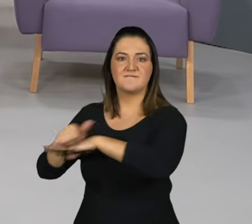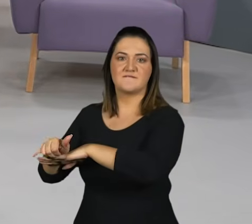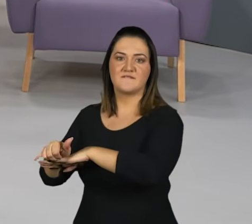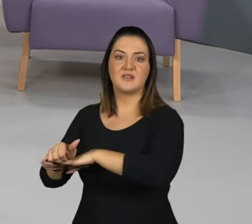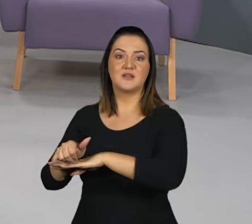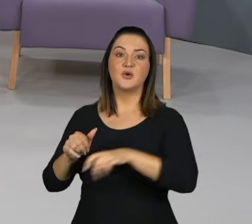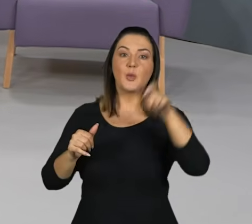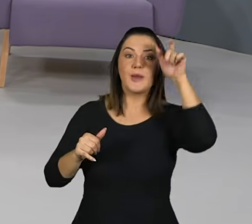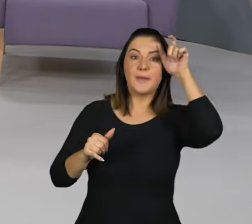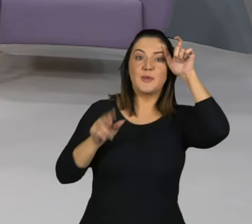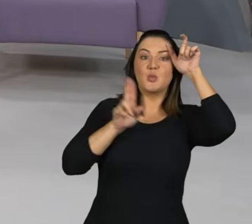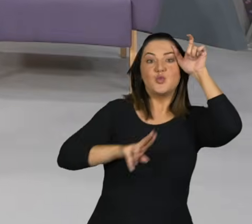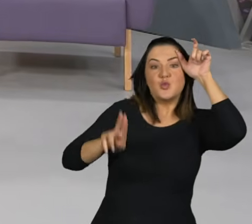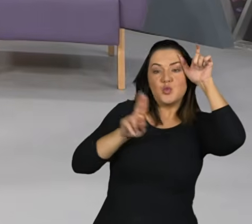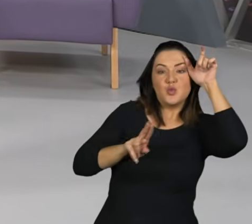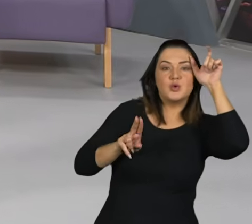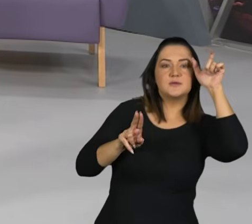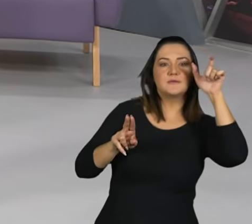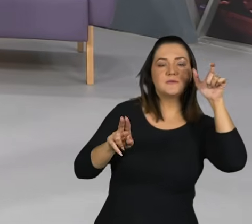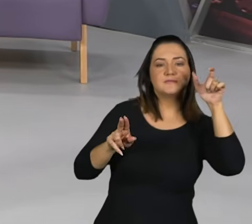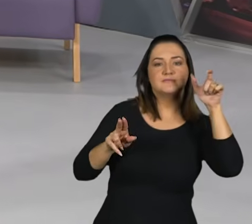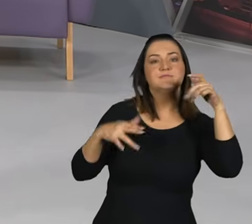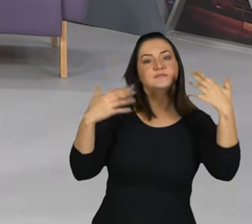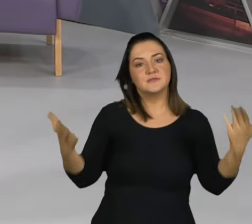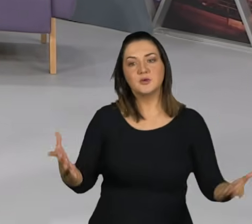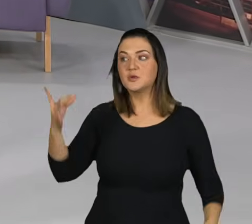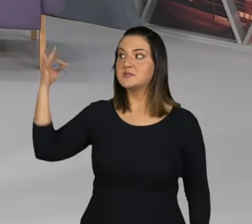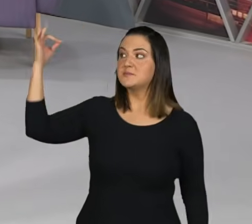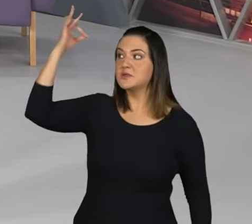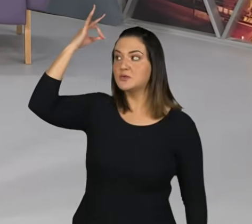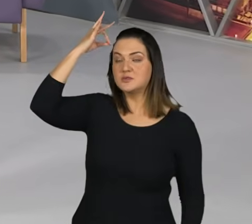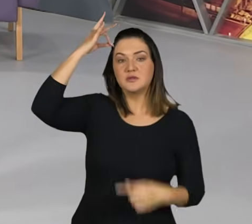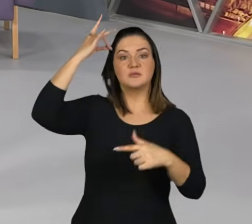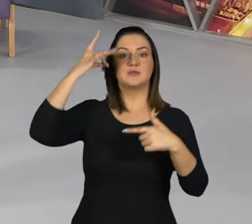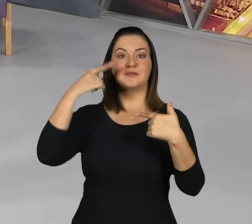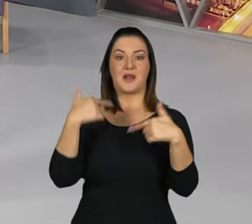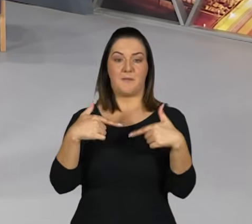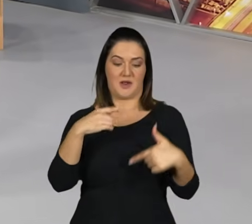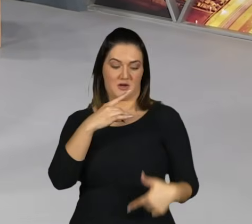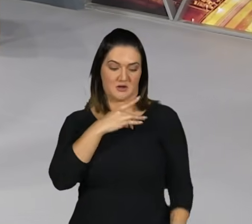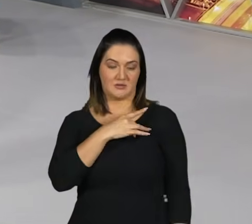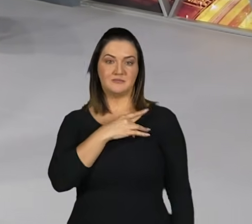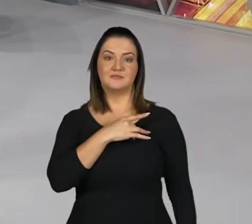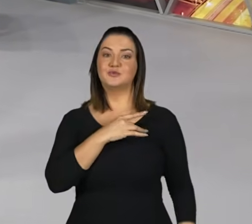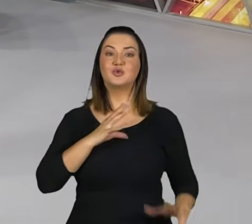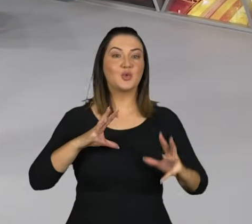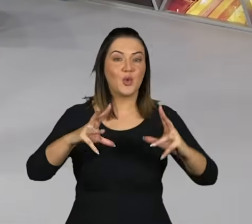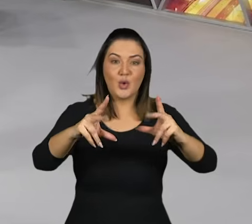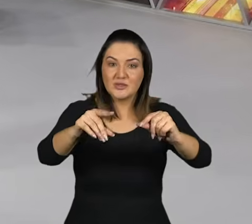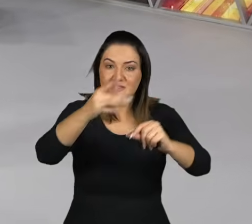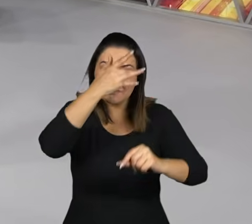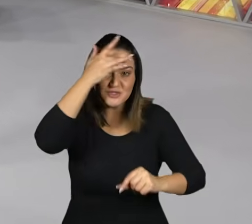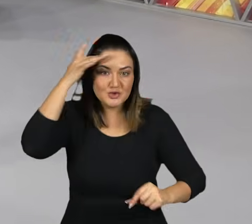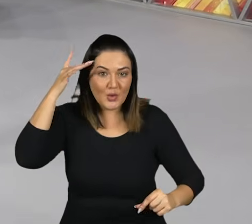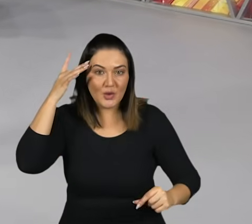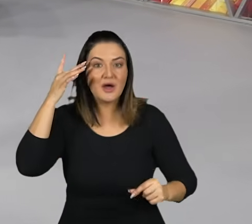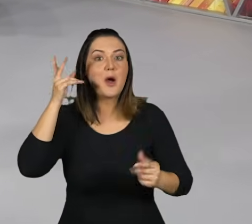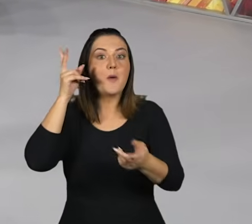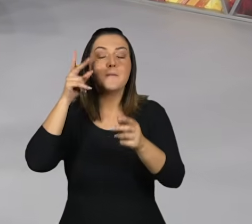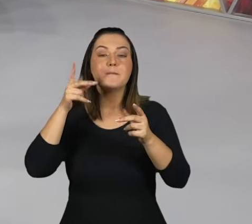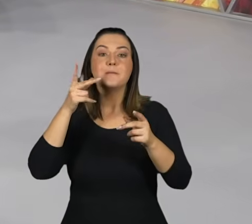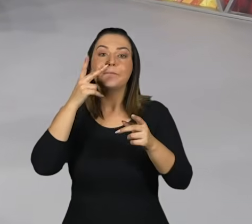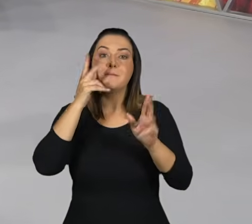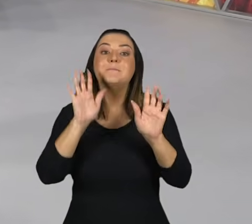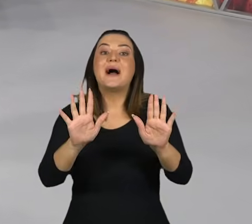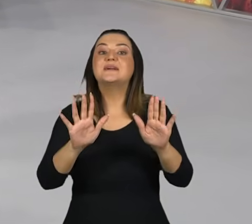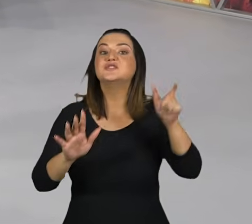É isso. Então o Espírito Santo, ele está trabalhando na vida, no coração de todas as pessoas, porém, ao mesmo